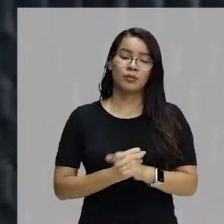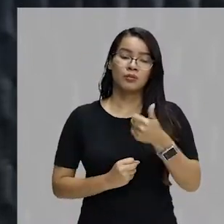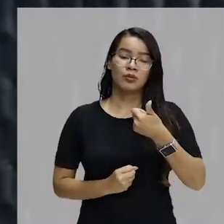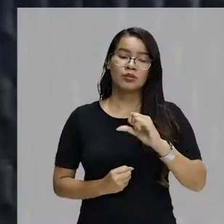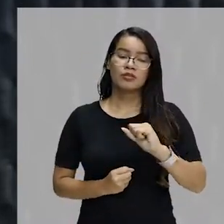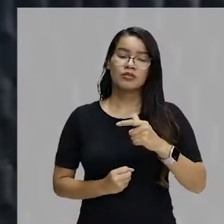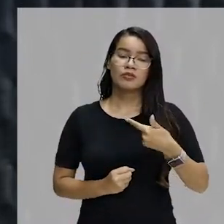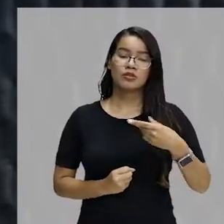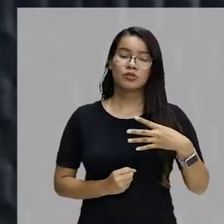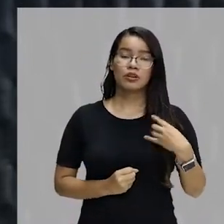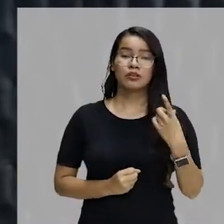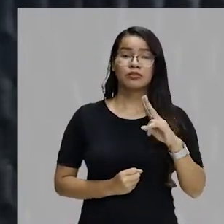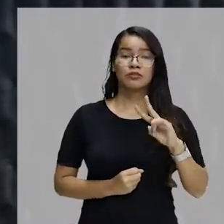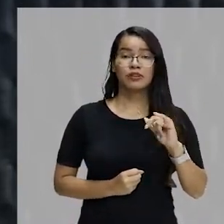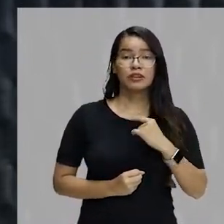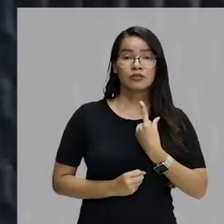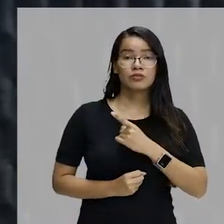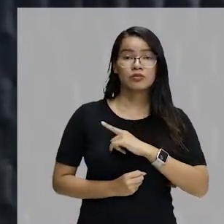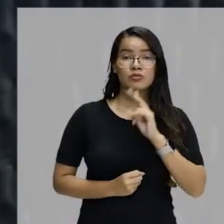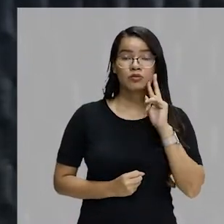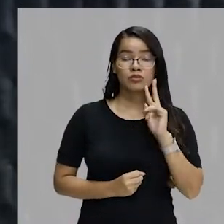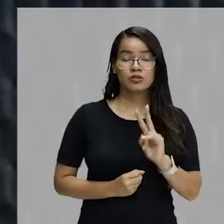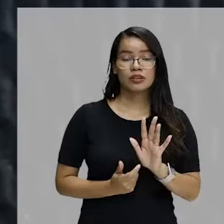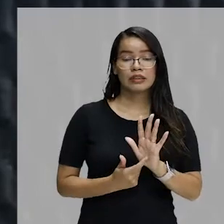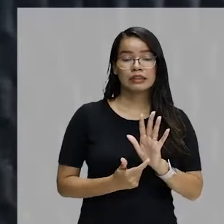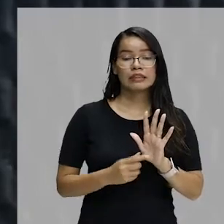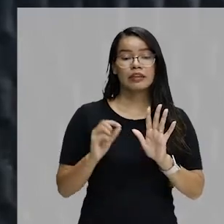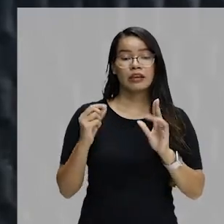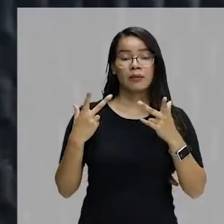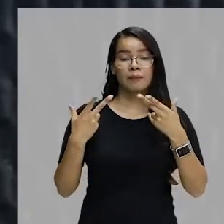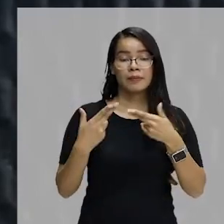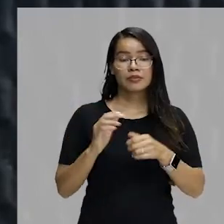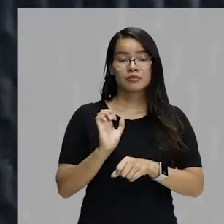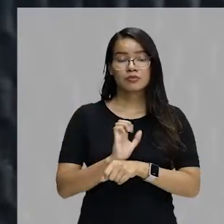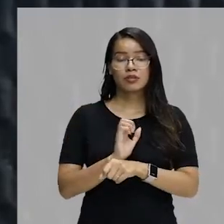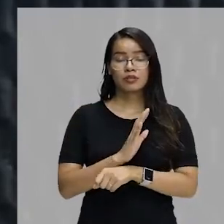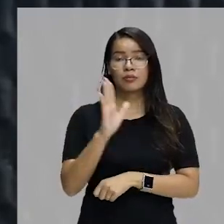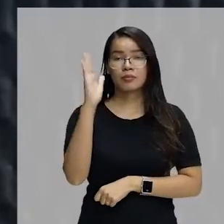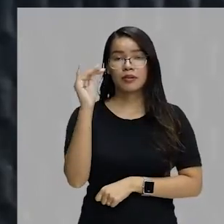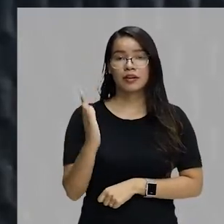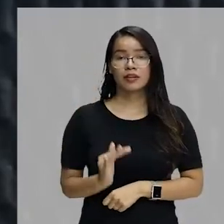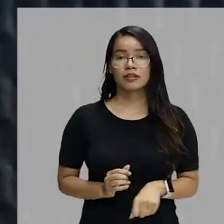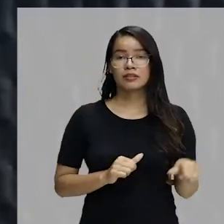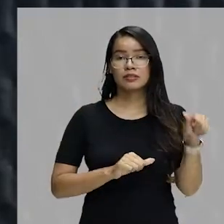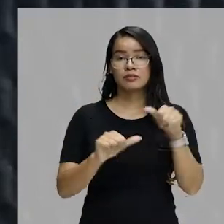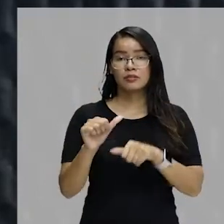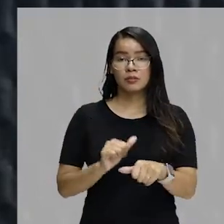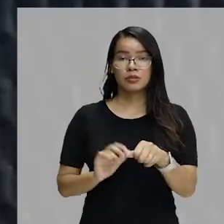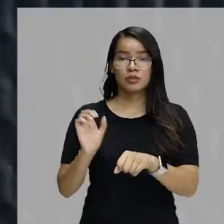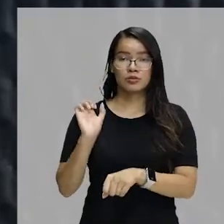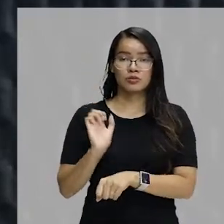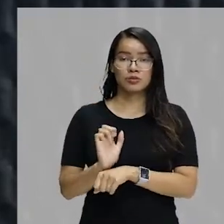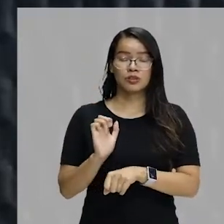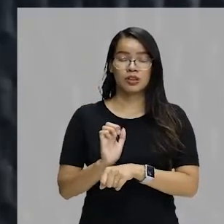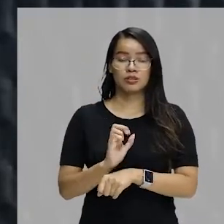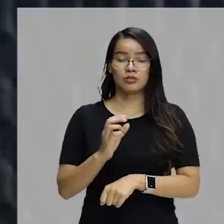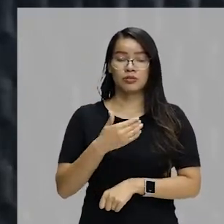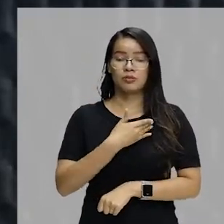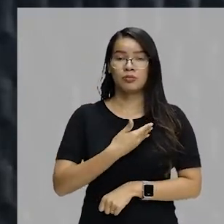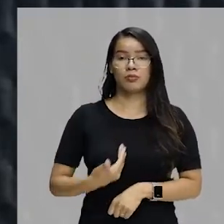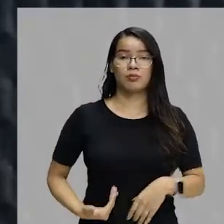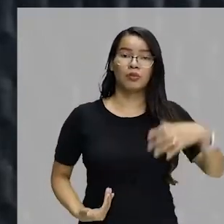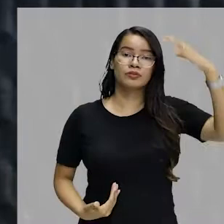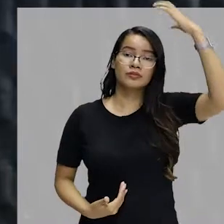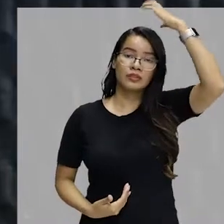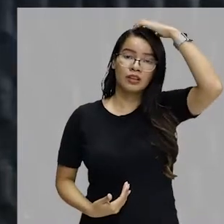mostrar que mesmo o Estado brasileiro, ele se transformando em um Estado monárquico,